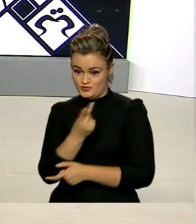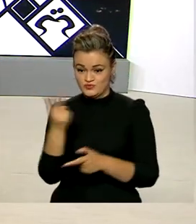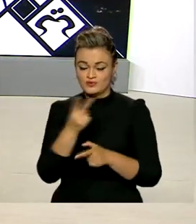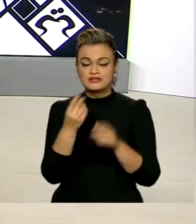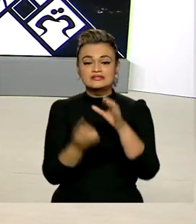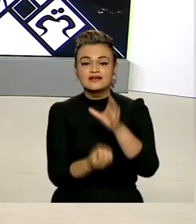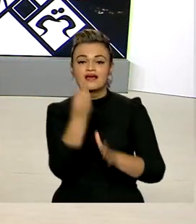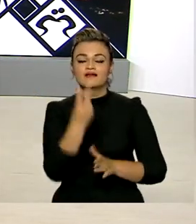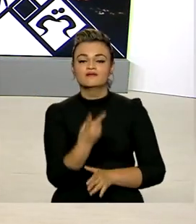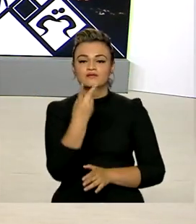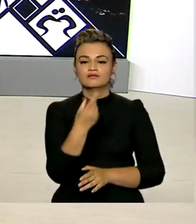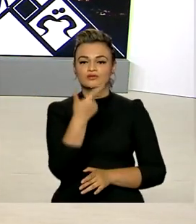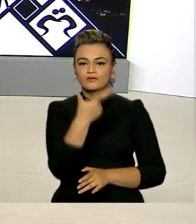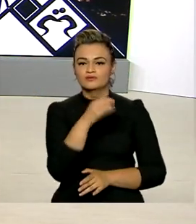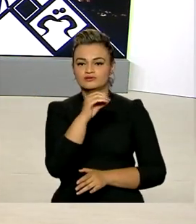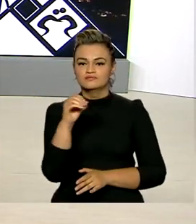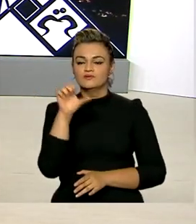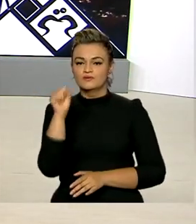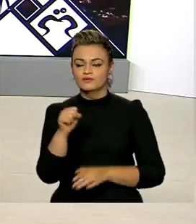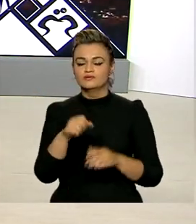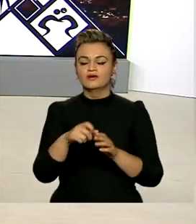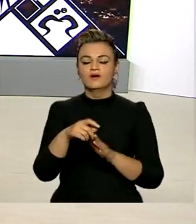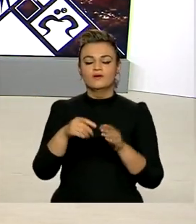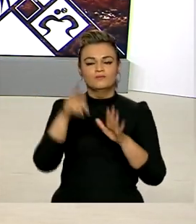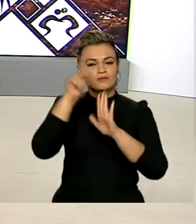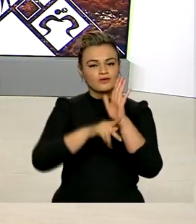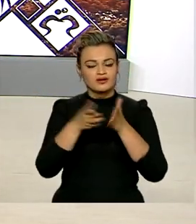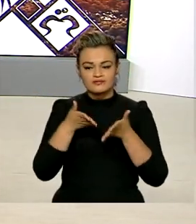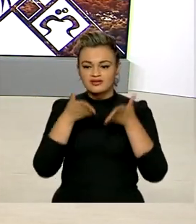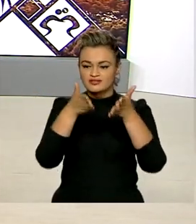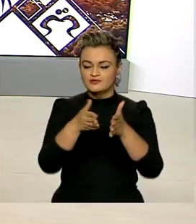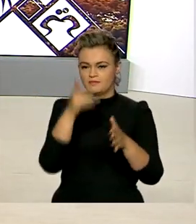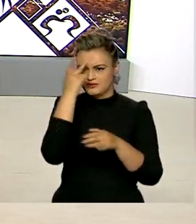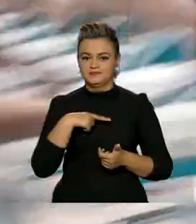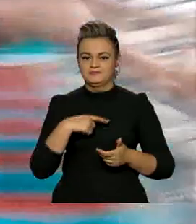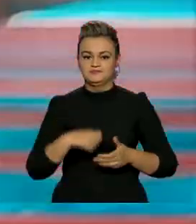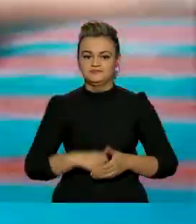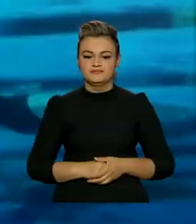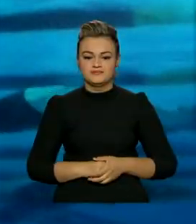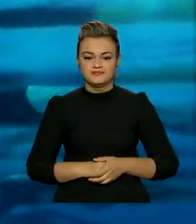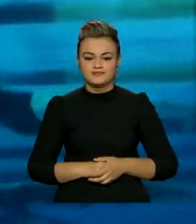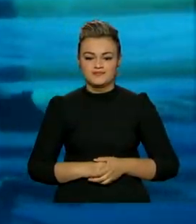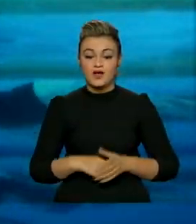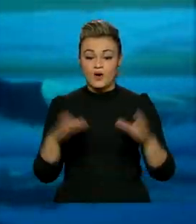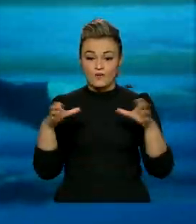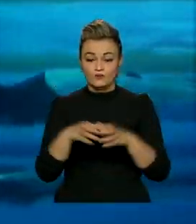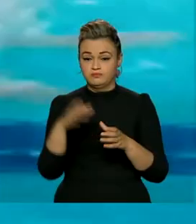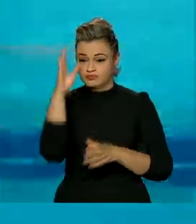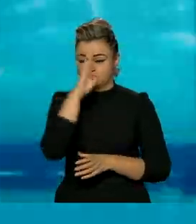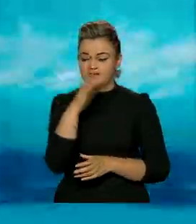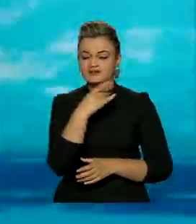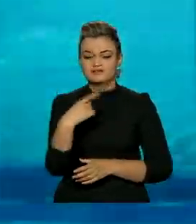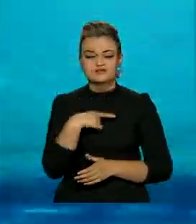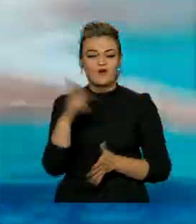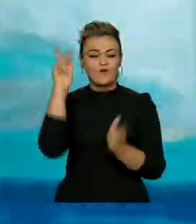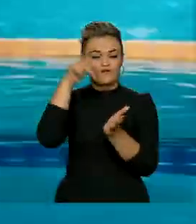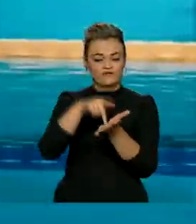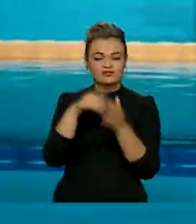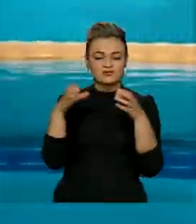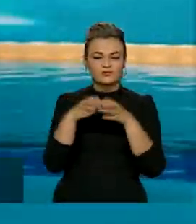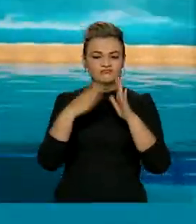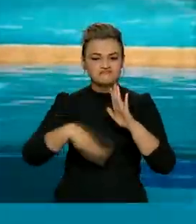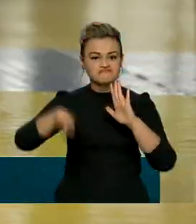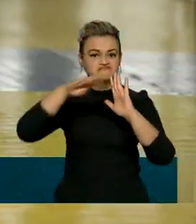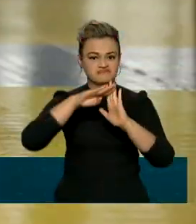em 2008 o Programa de Incorporação de Atletas de Alto Rendimento. A delegação brasileira conta com oficiais das